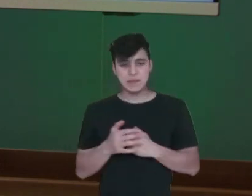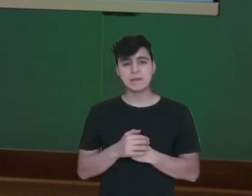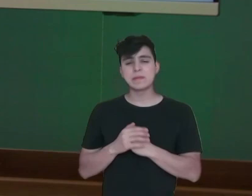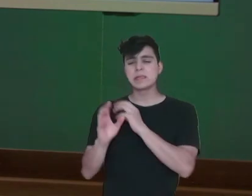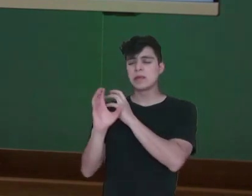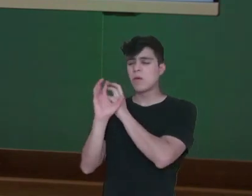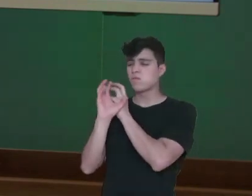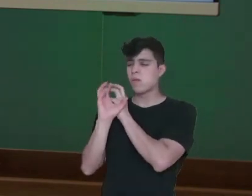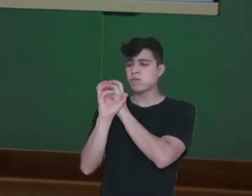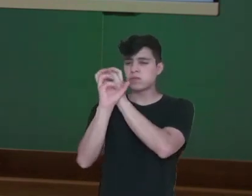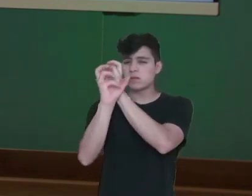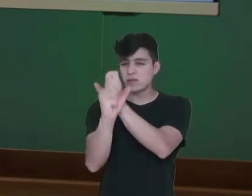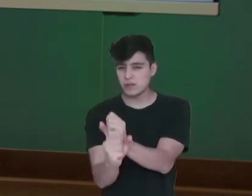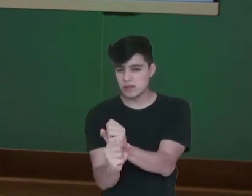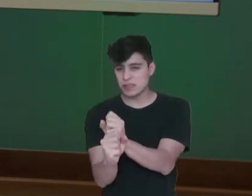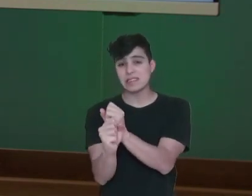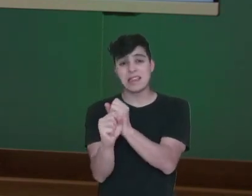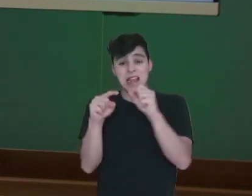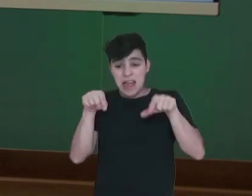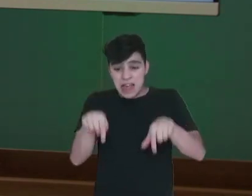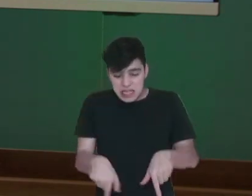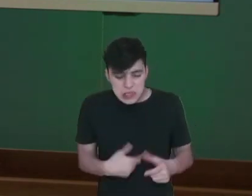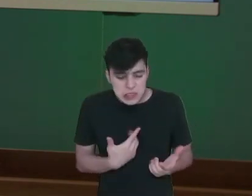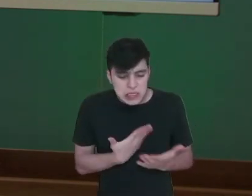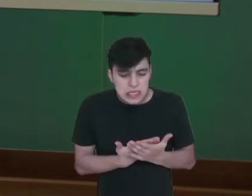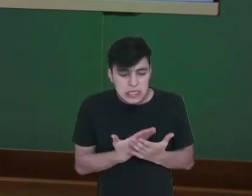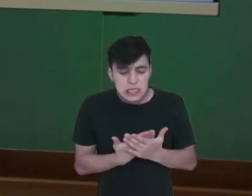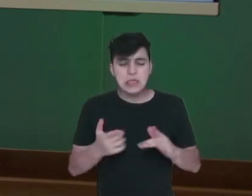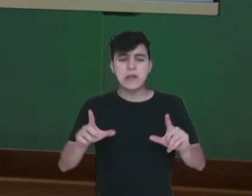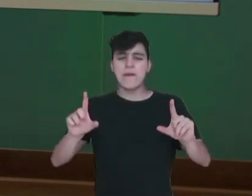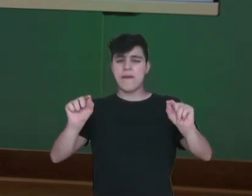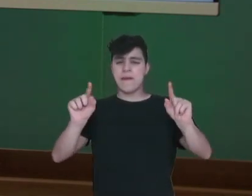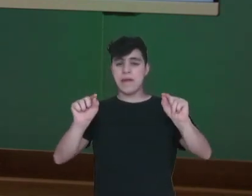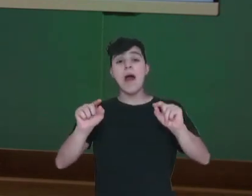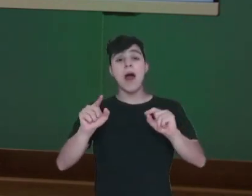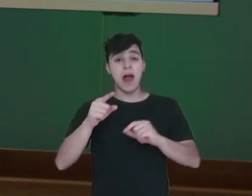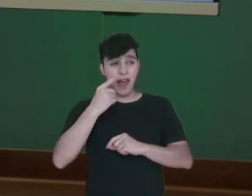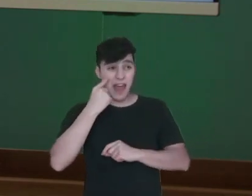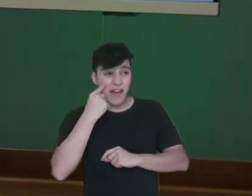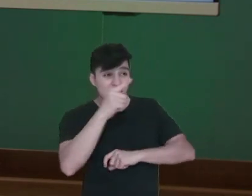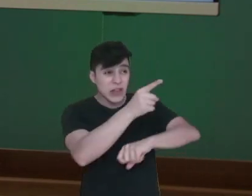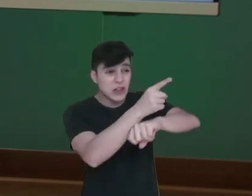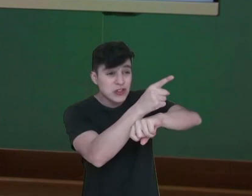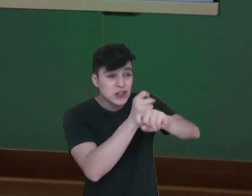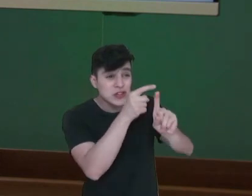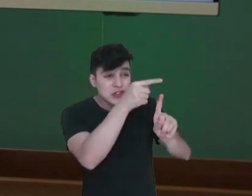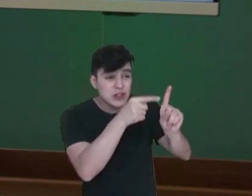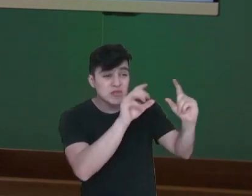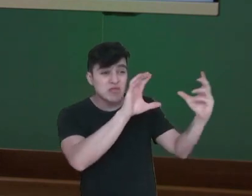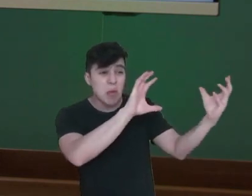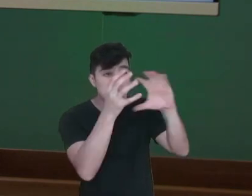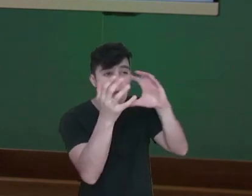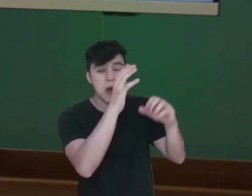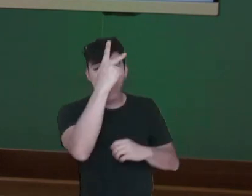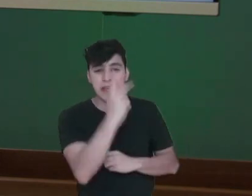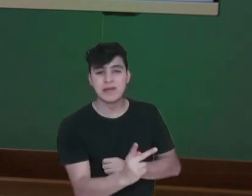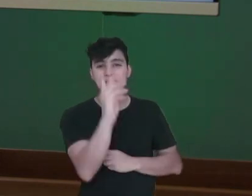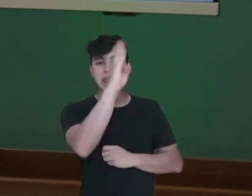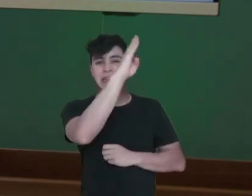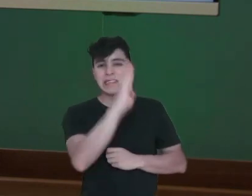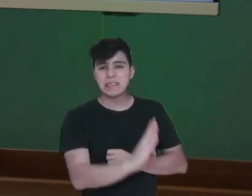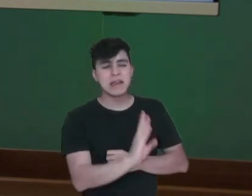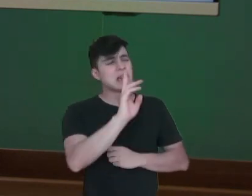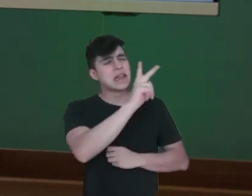um pouquinho o que a gente estudou na aula de hoje, identificamos os tipos climáticos existentes no Brasil e as